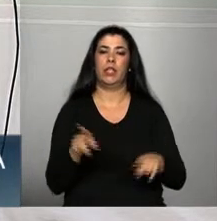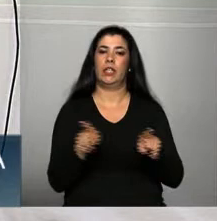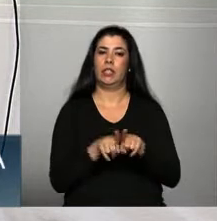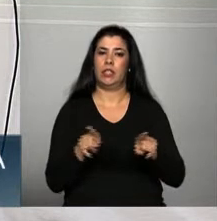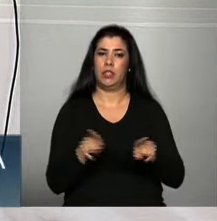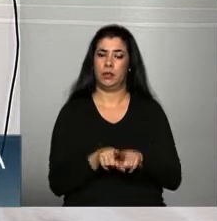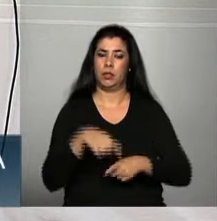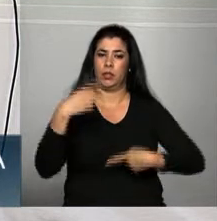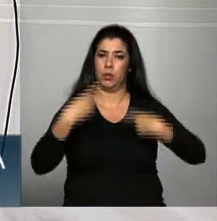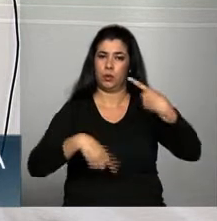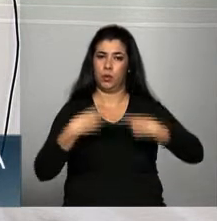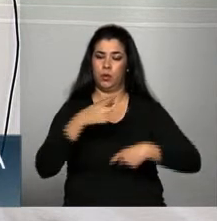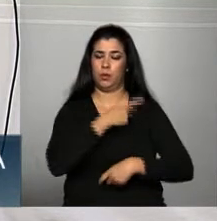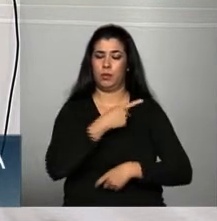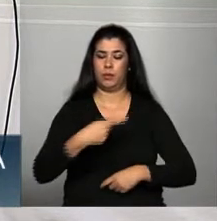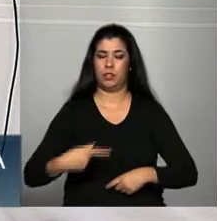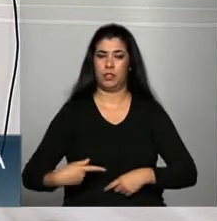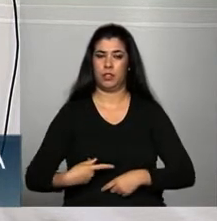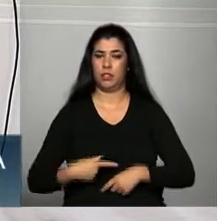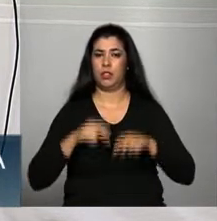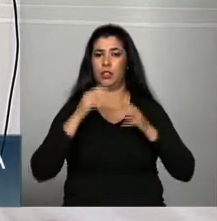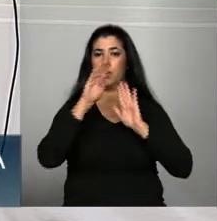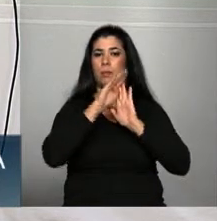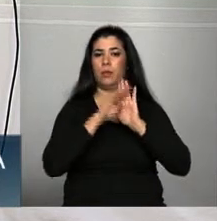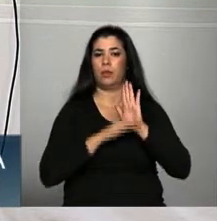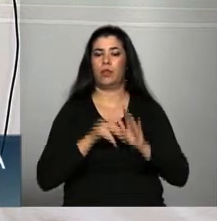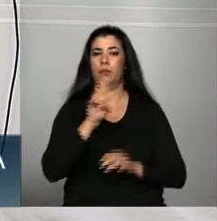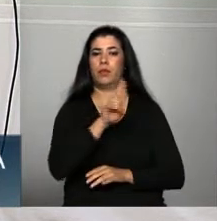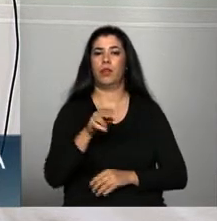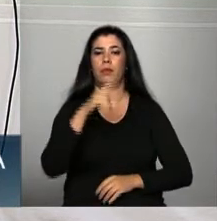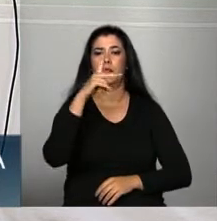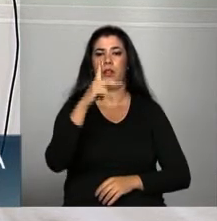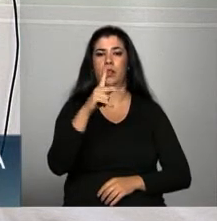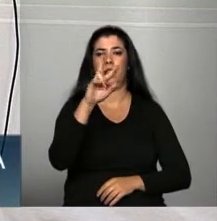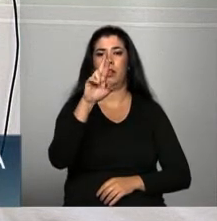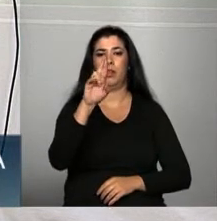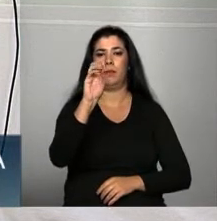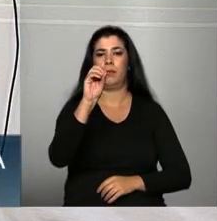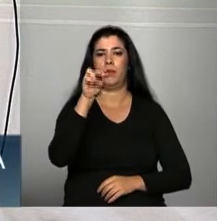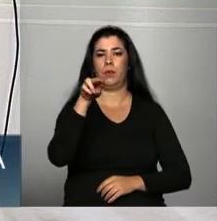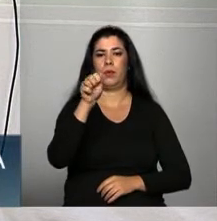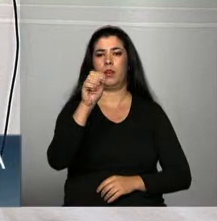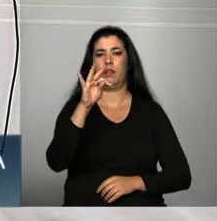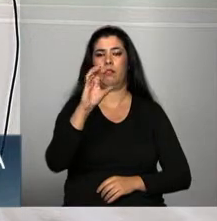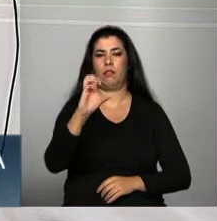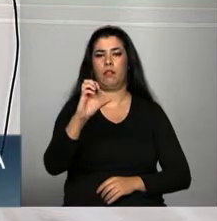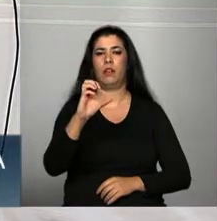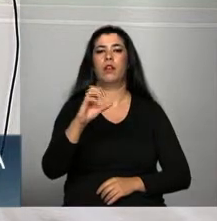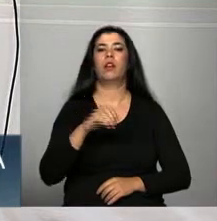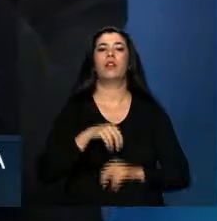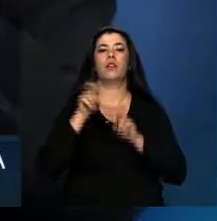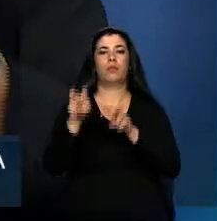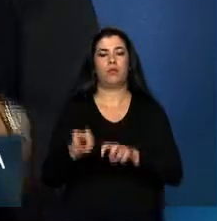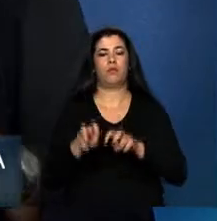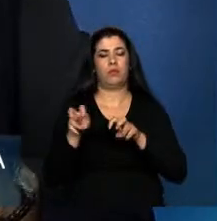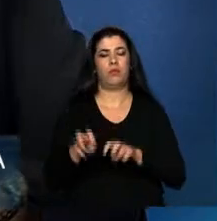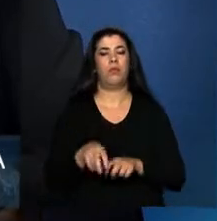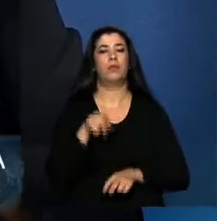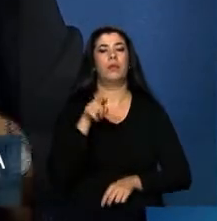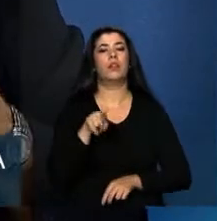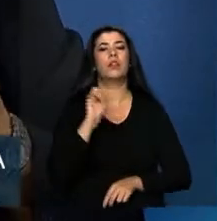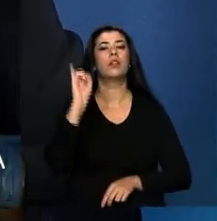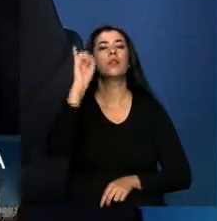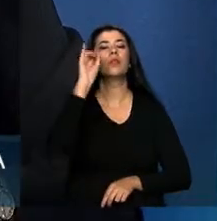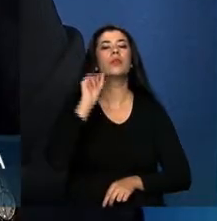O Pronatec Campo é um grande programa de capacitação tecnológica para o agricultor. Mas ele